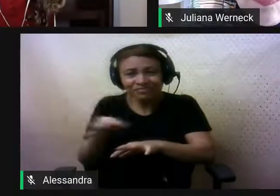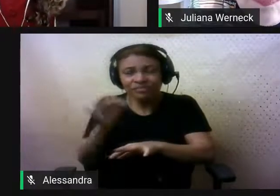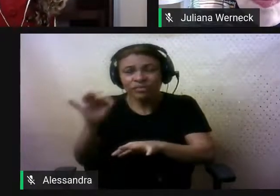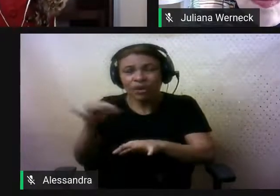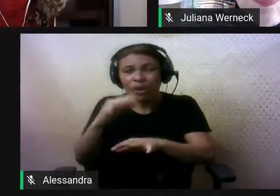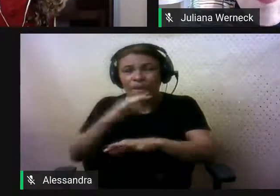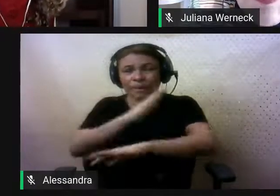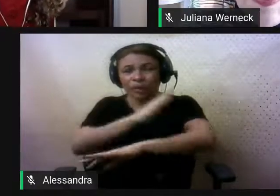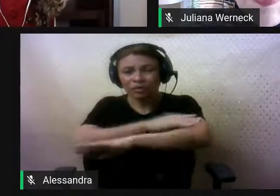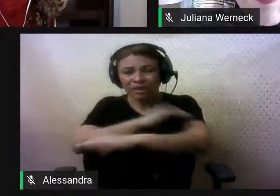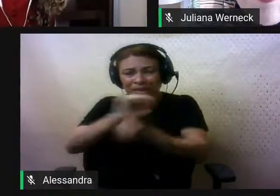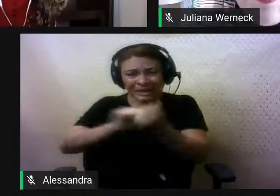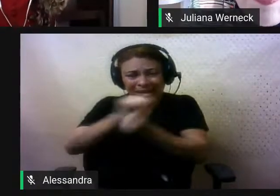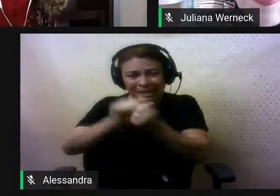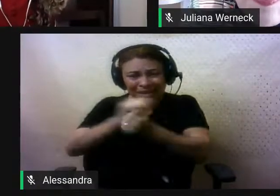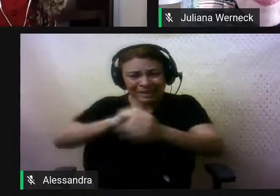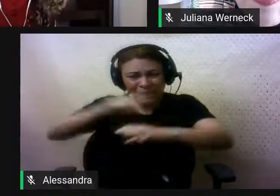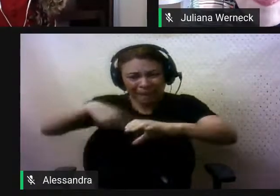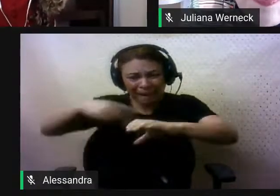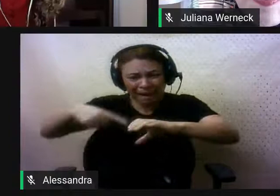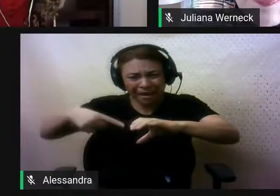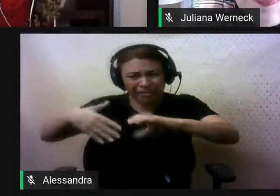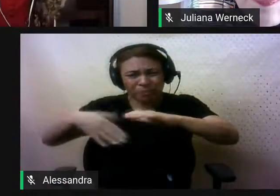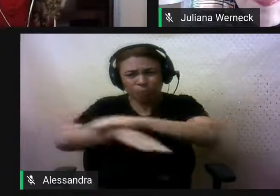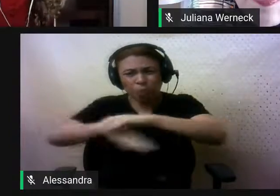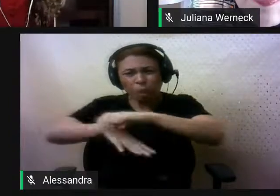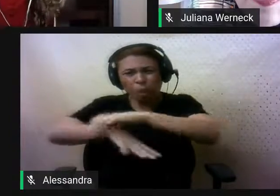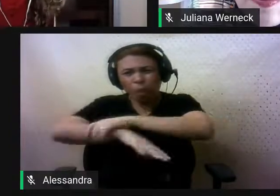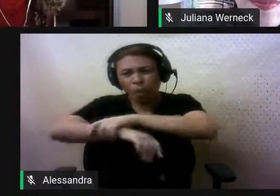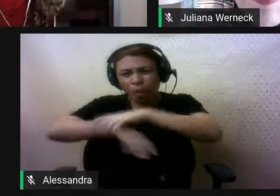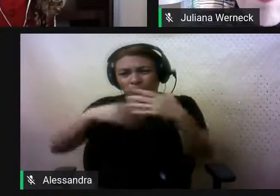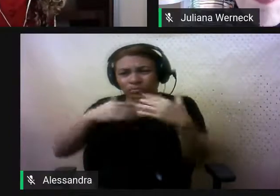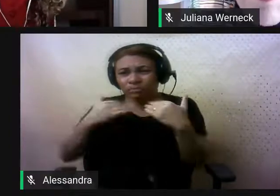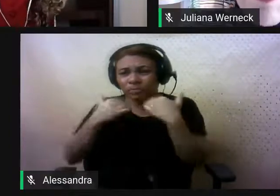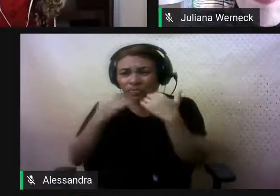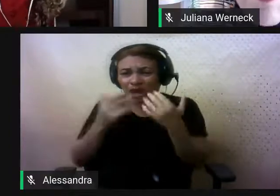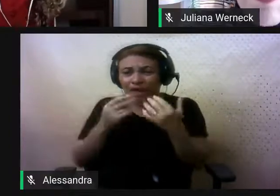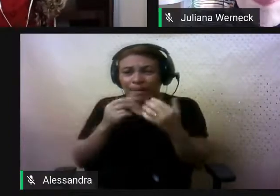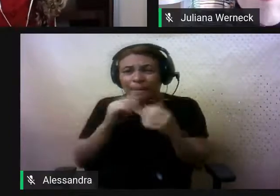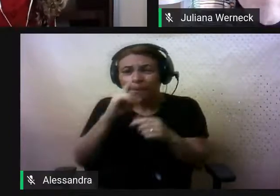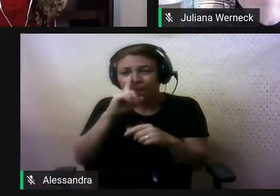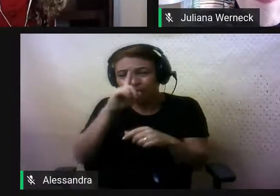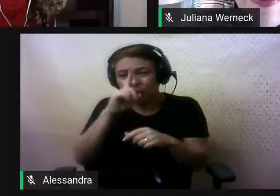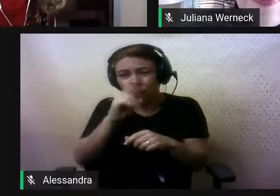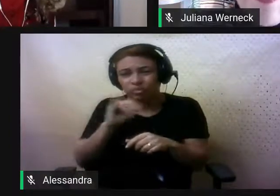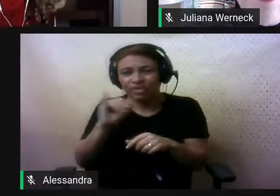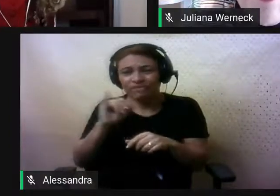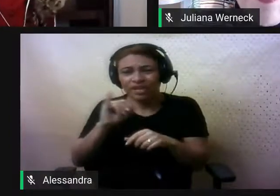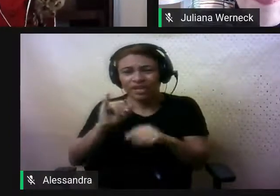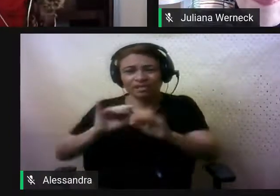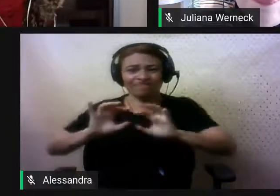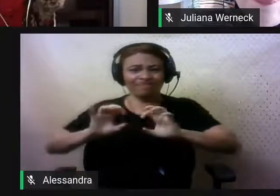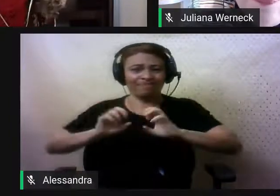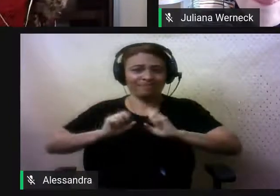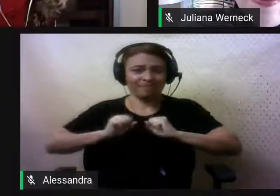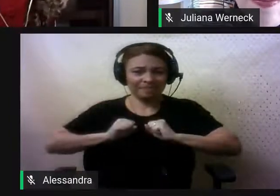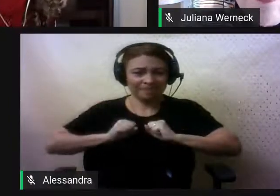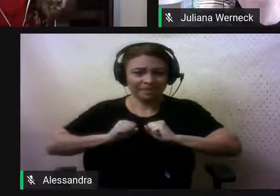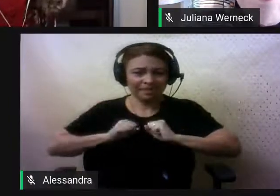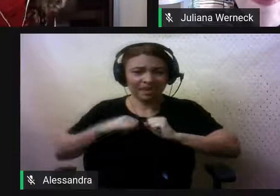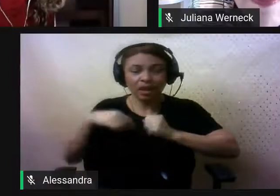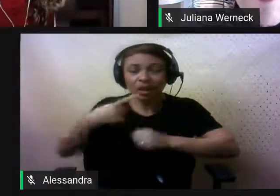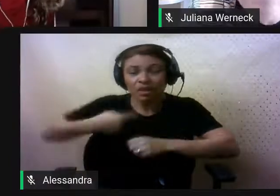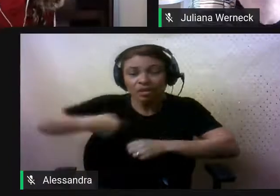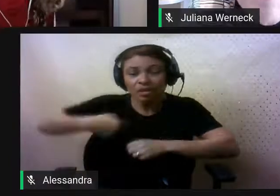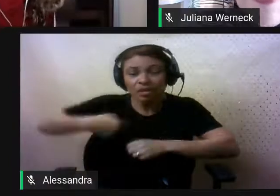sido muito machucado e a chance de eu ter uma infecção generalizada ali era muito grande. E meus pais falaram, a gente quer a nossa filha